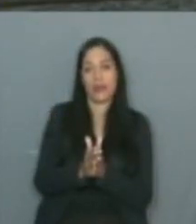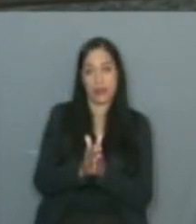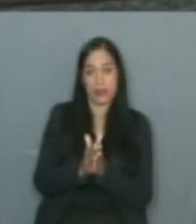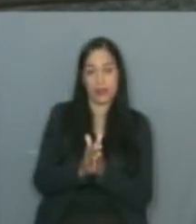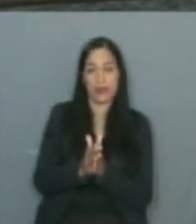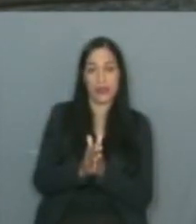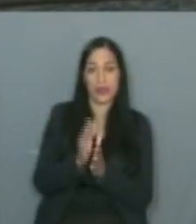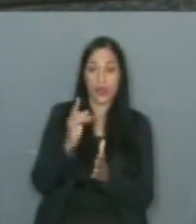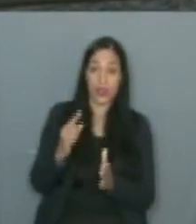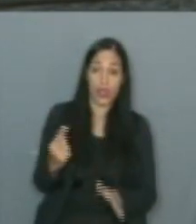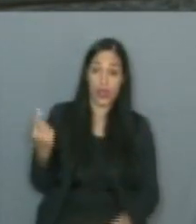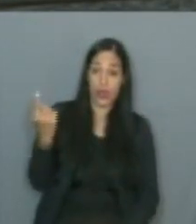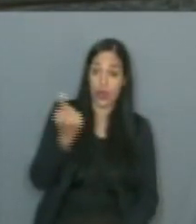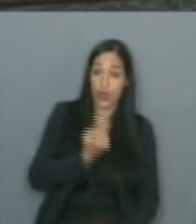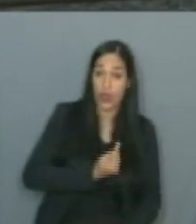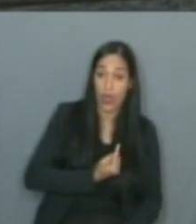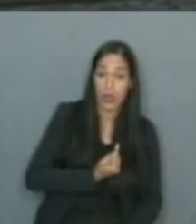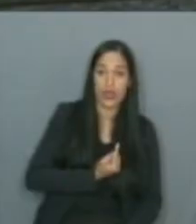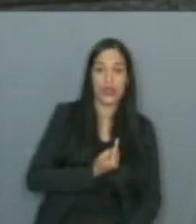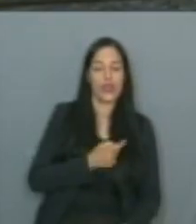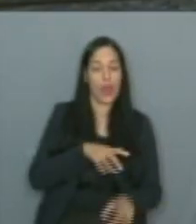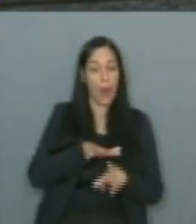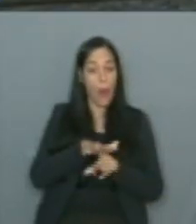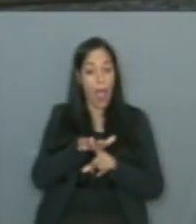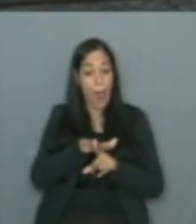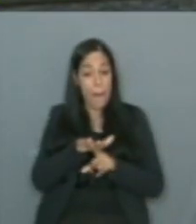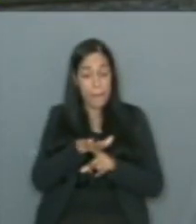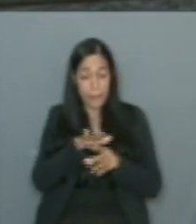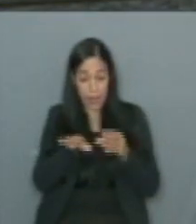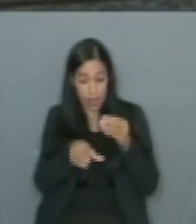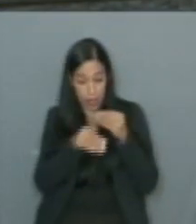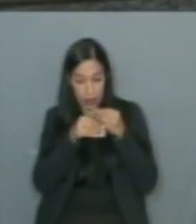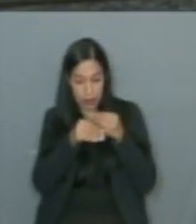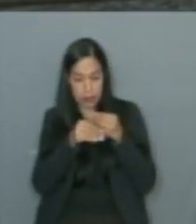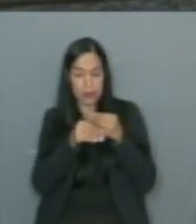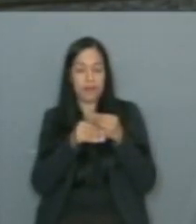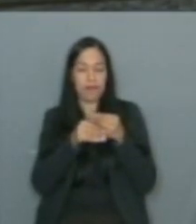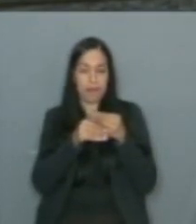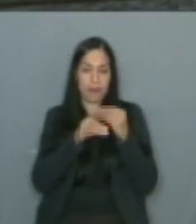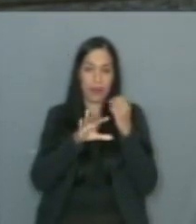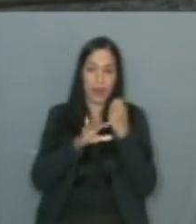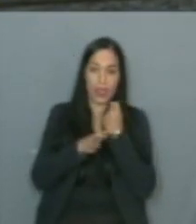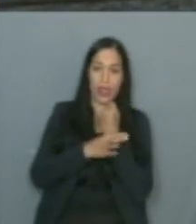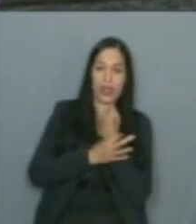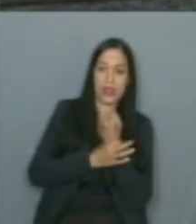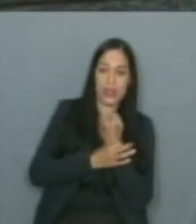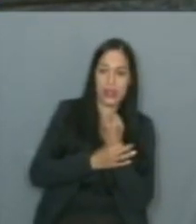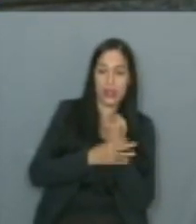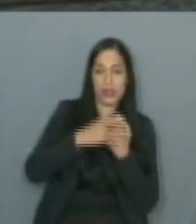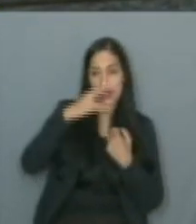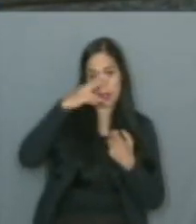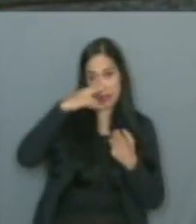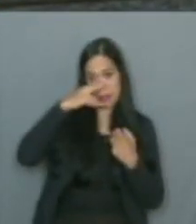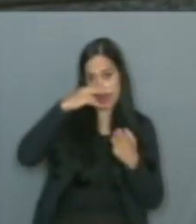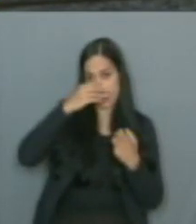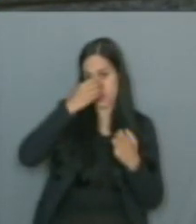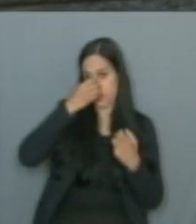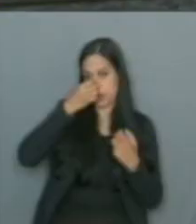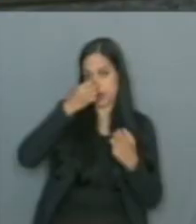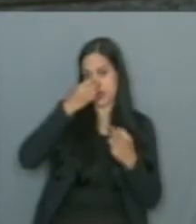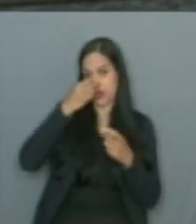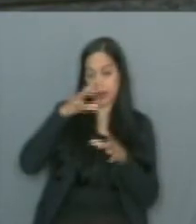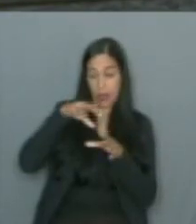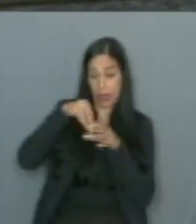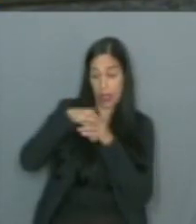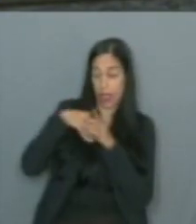nós entramos com uma emenda para garantir que, mesmo dentro desses